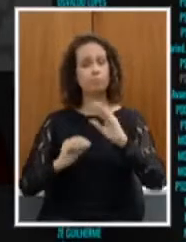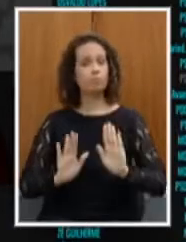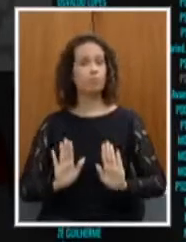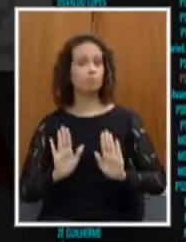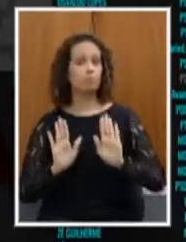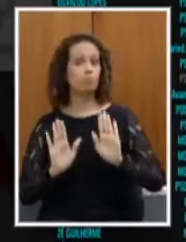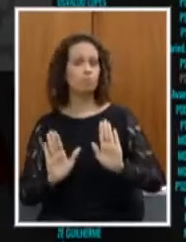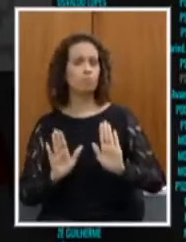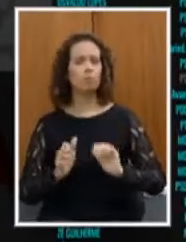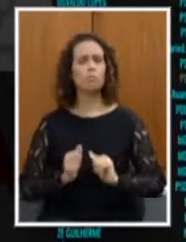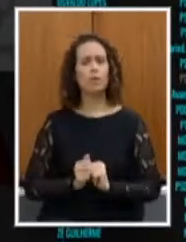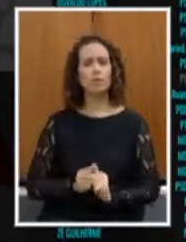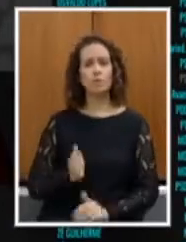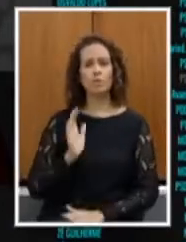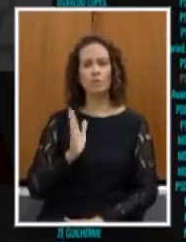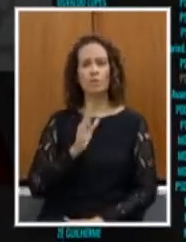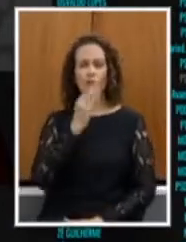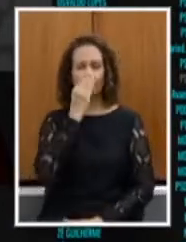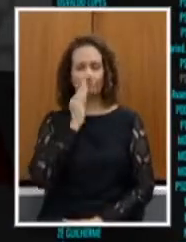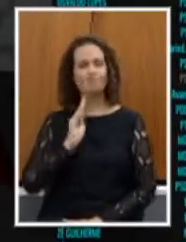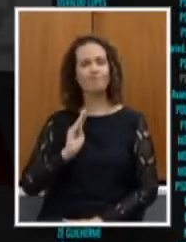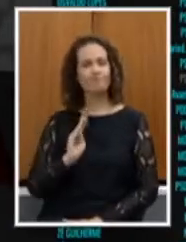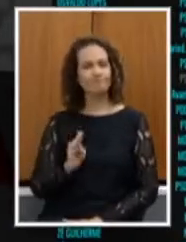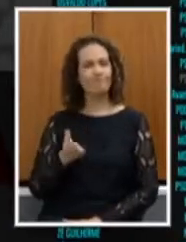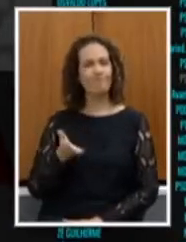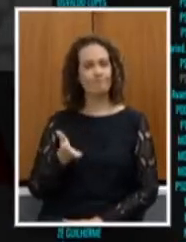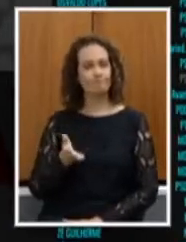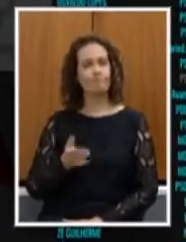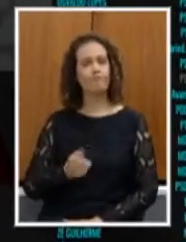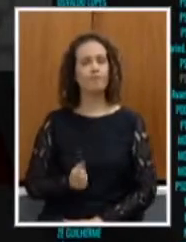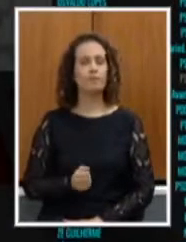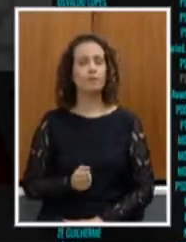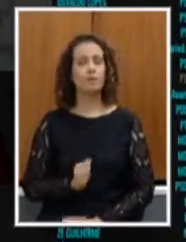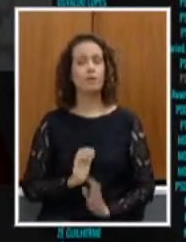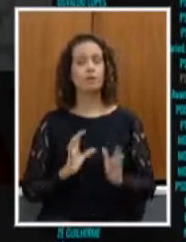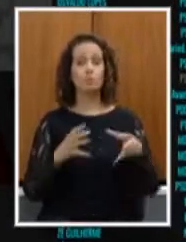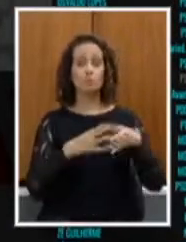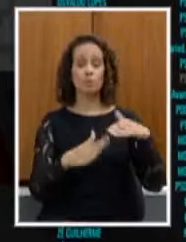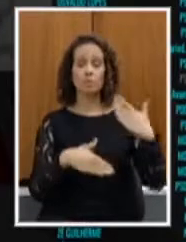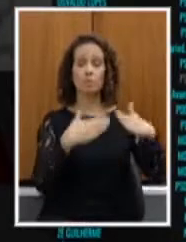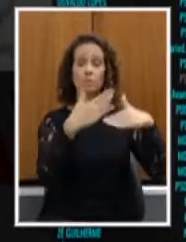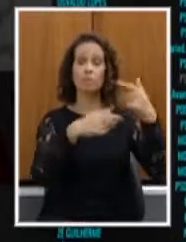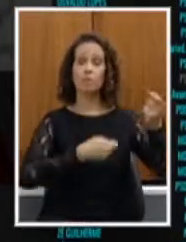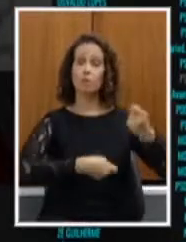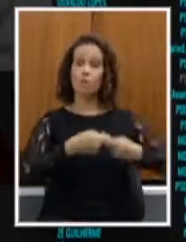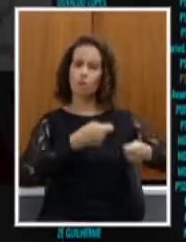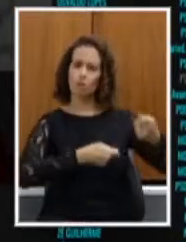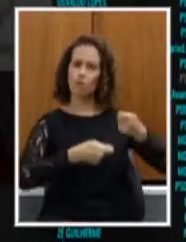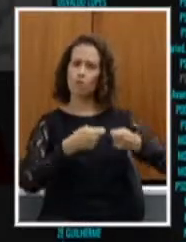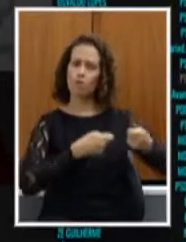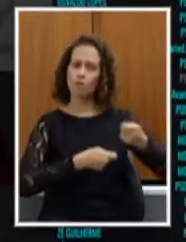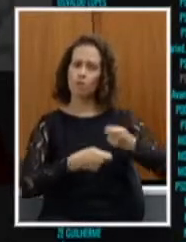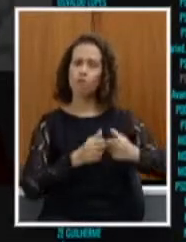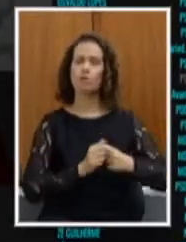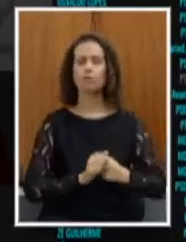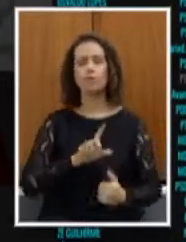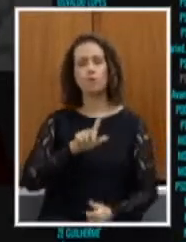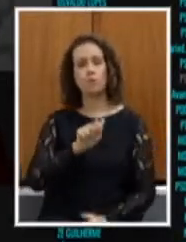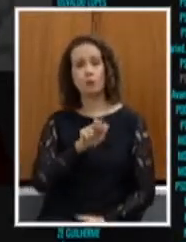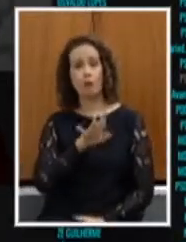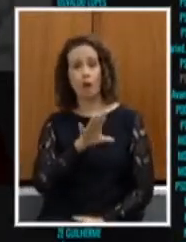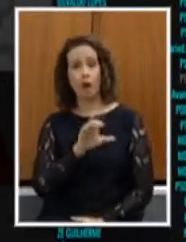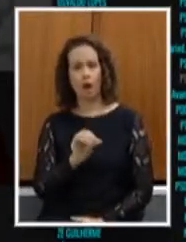um parecer já pela rejeição dessa emenda. Foi na Comissão de Desenvolvimento Econômico, a relatora foi a deputada Laura